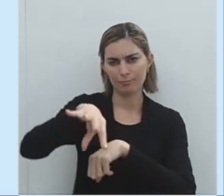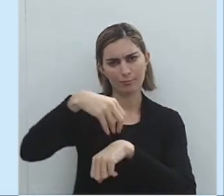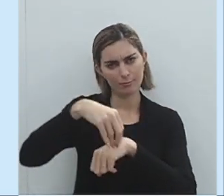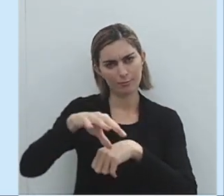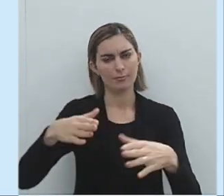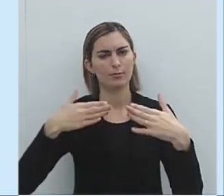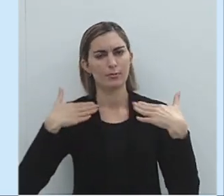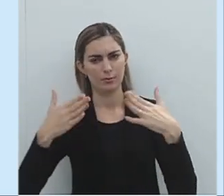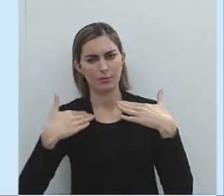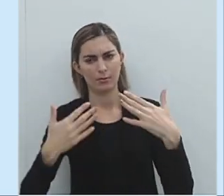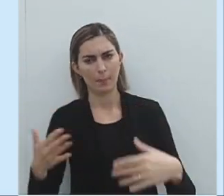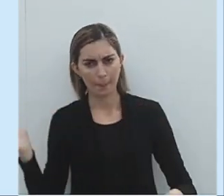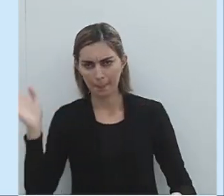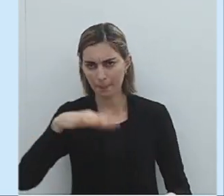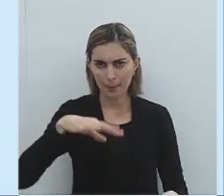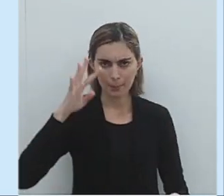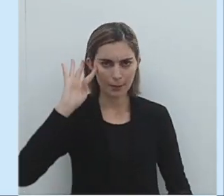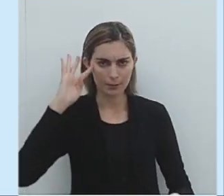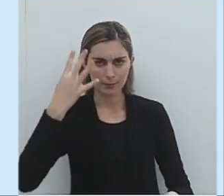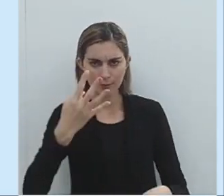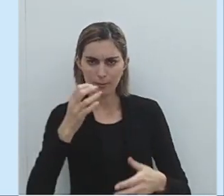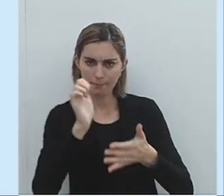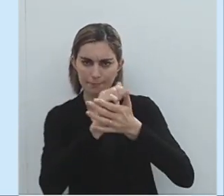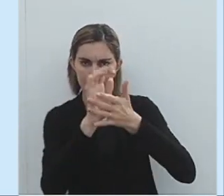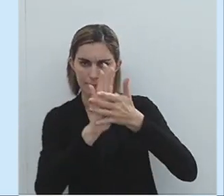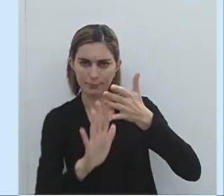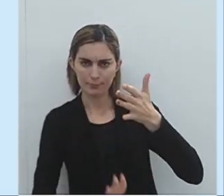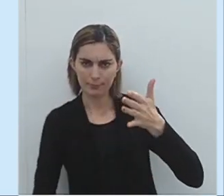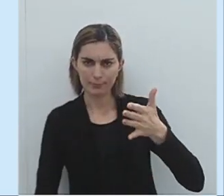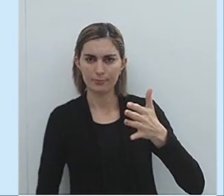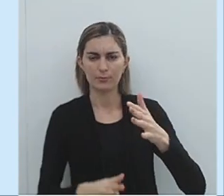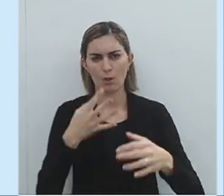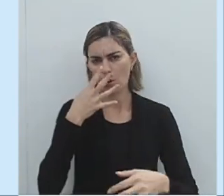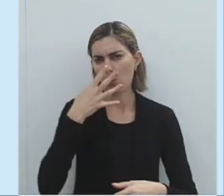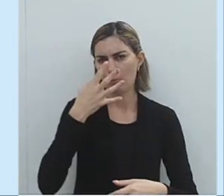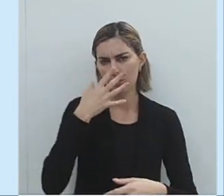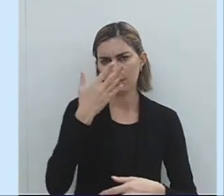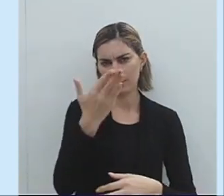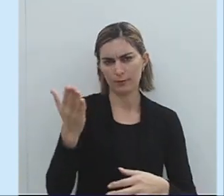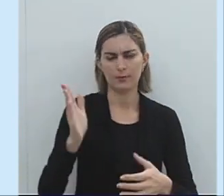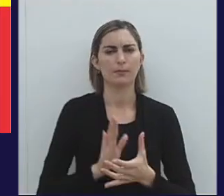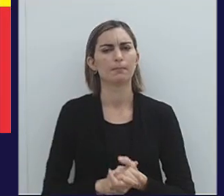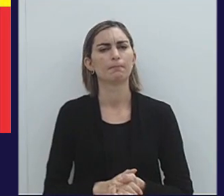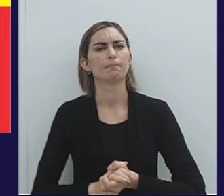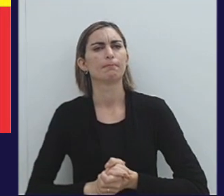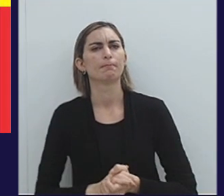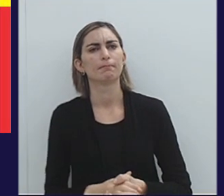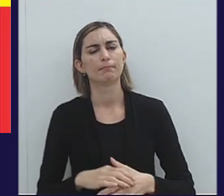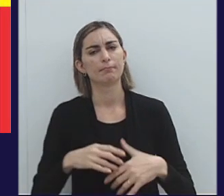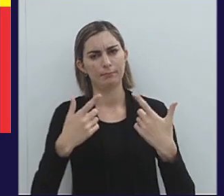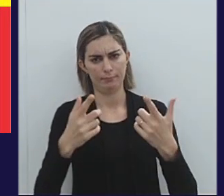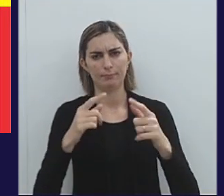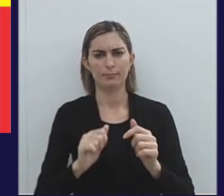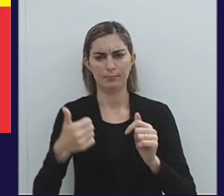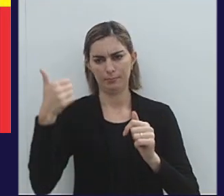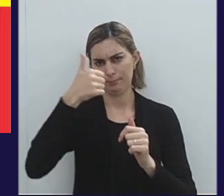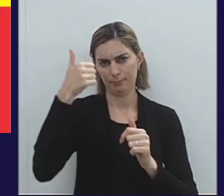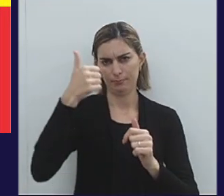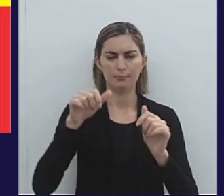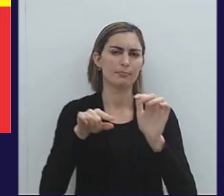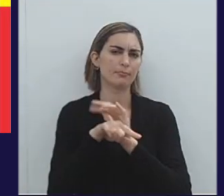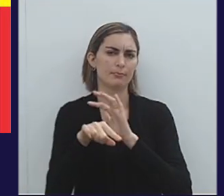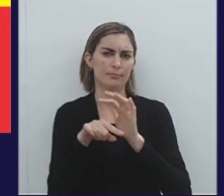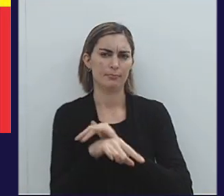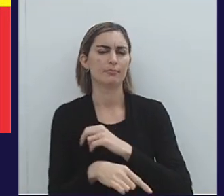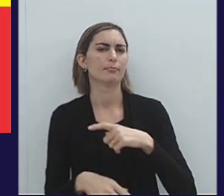transferência do calor? Bora resolver alguns exercícios? Observe aí na telinha. Na primeira